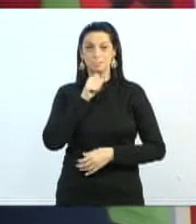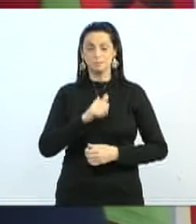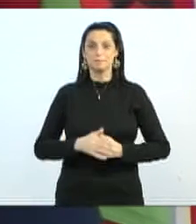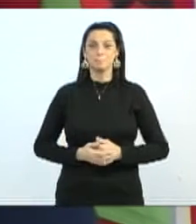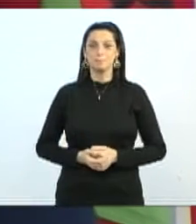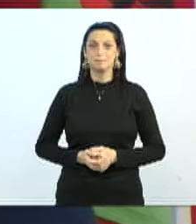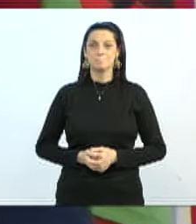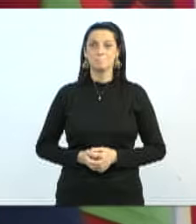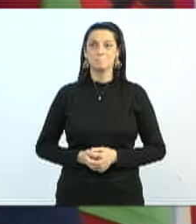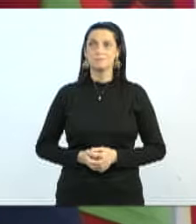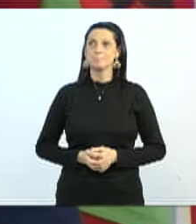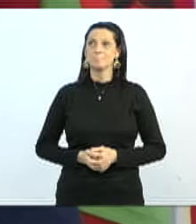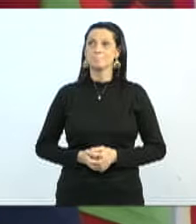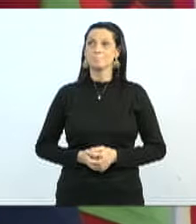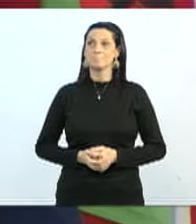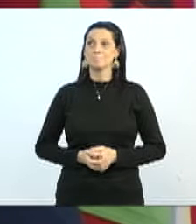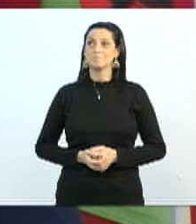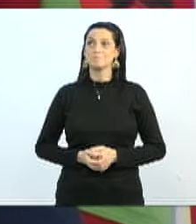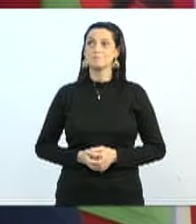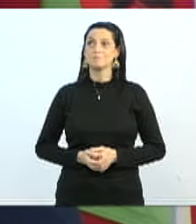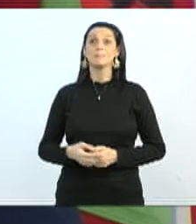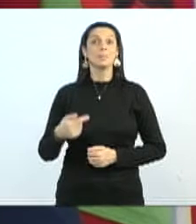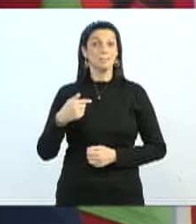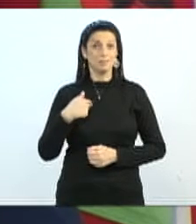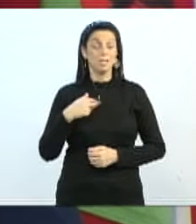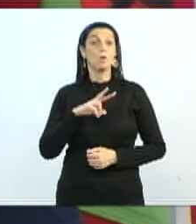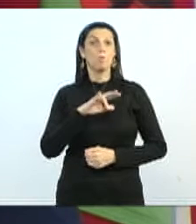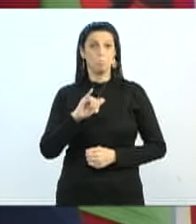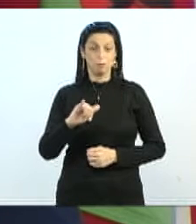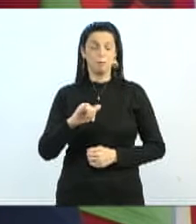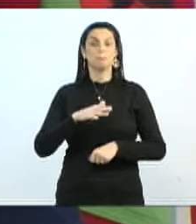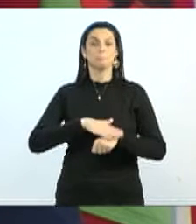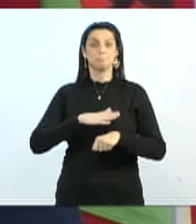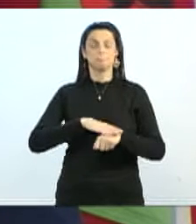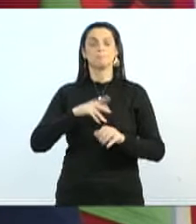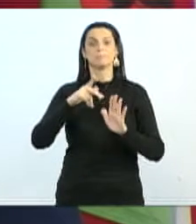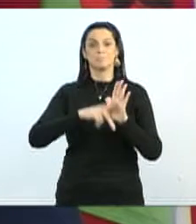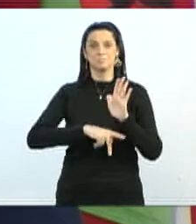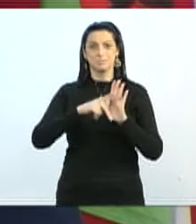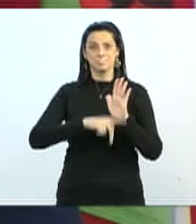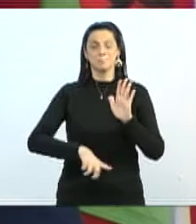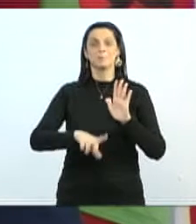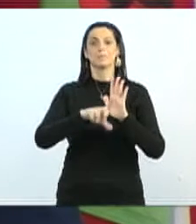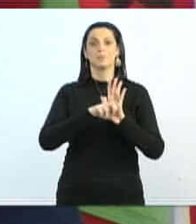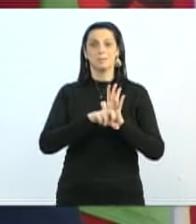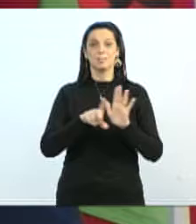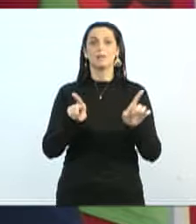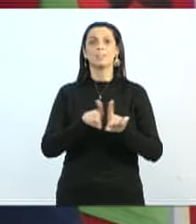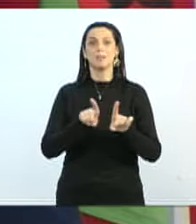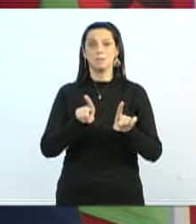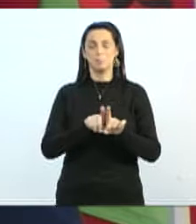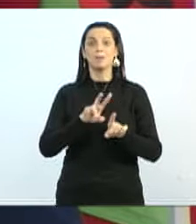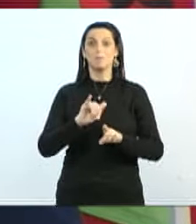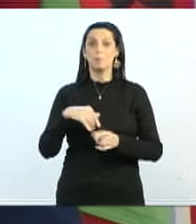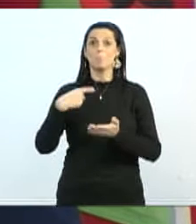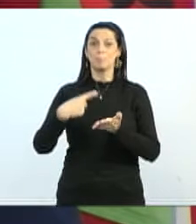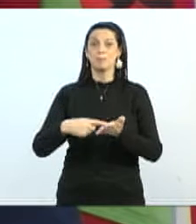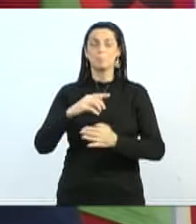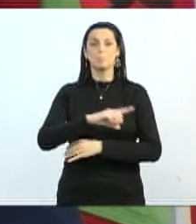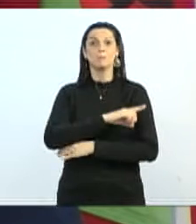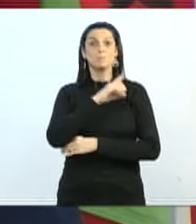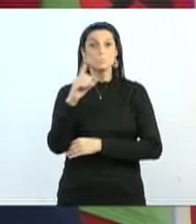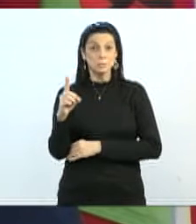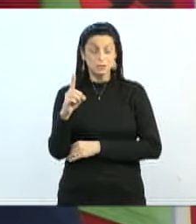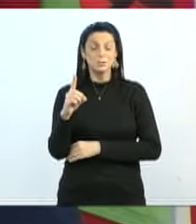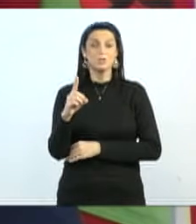até para citar que eu estou entrando com um projeto de lei no qual a gente vai também fazer o Dia do Empreendedorismo Feminino,